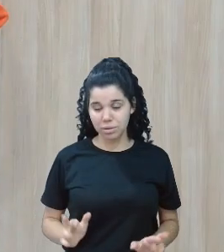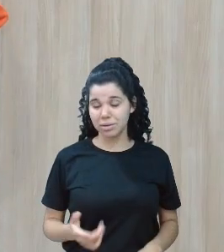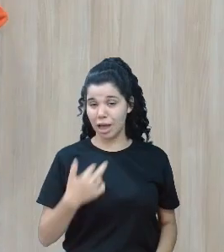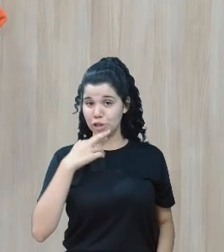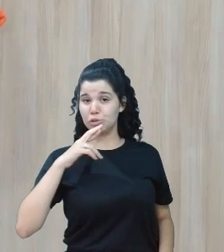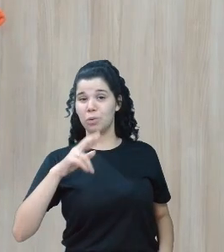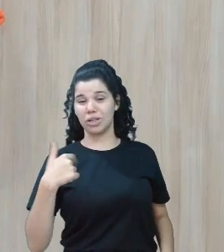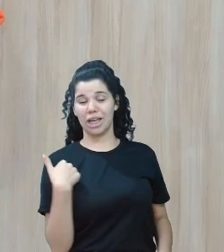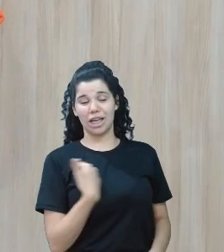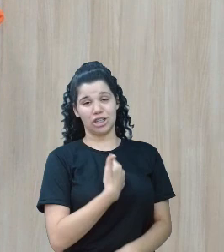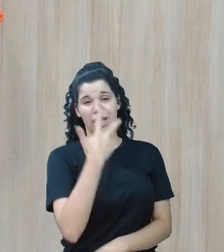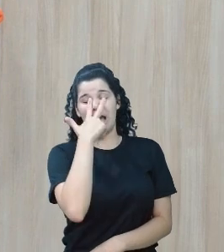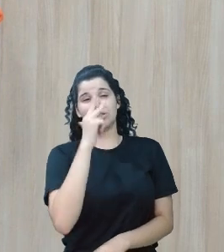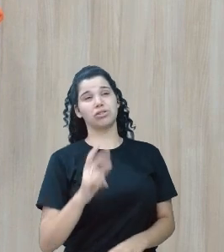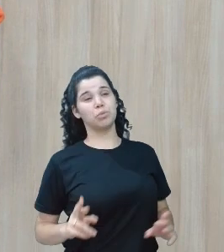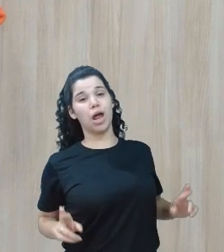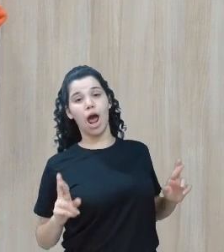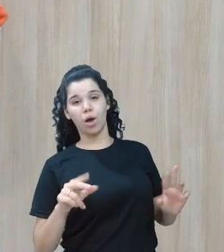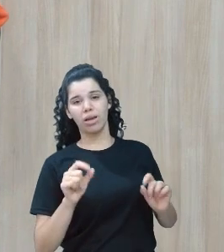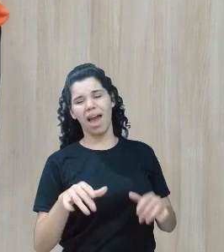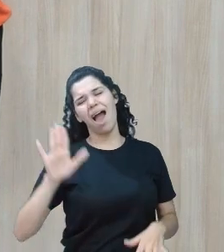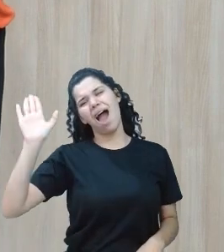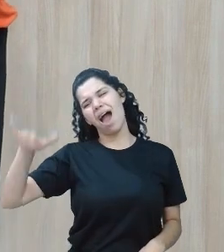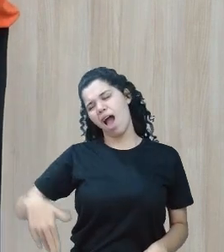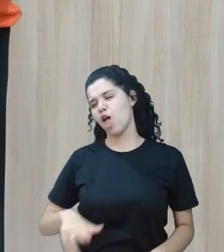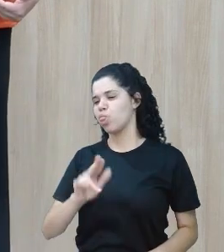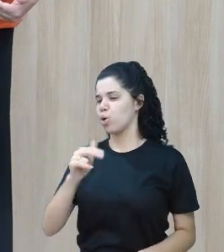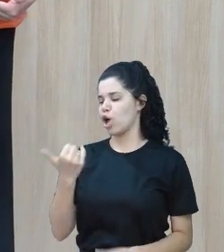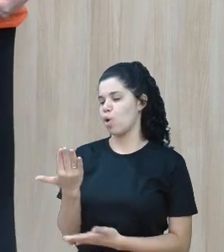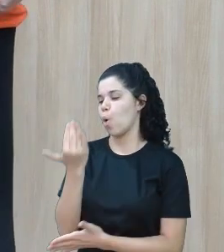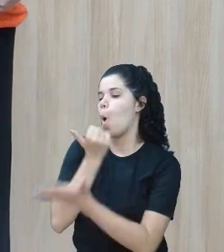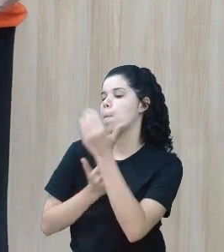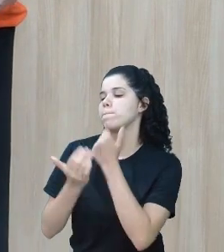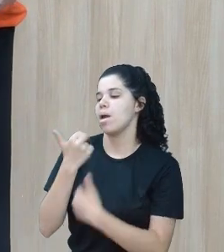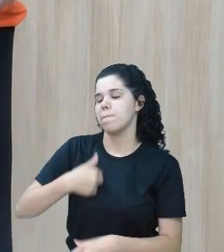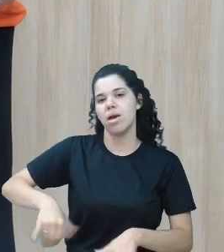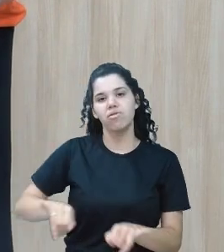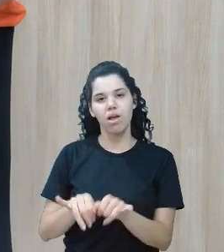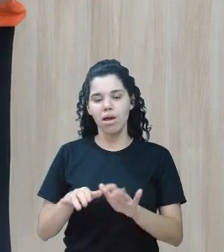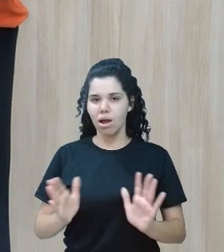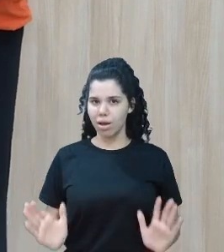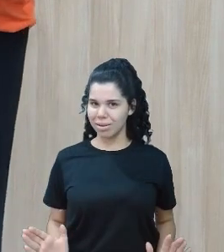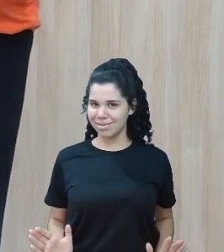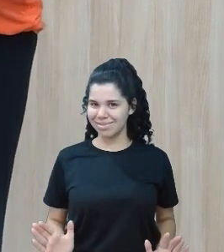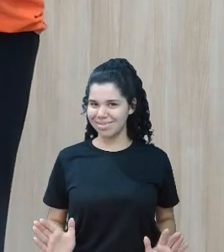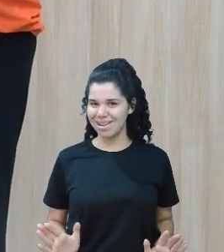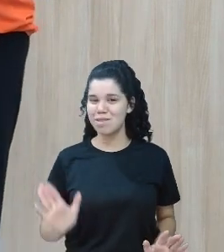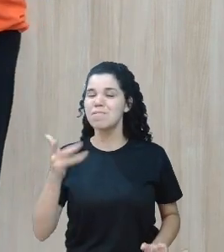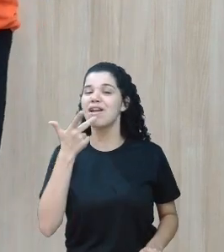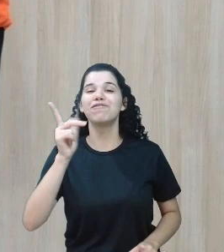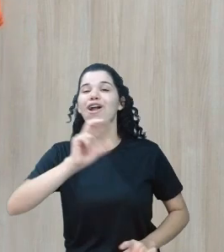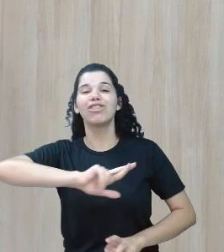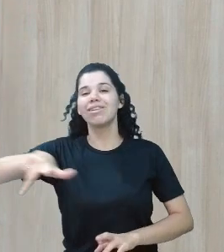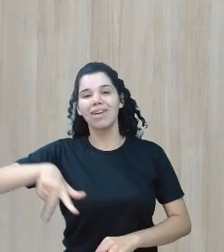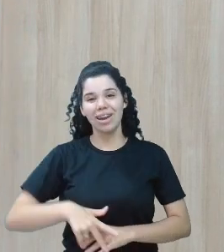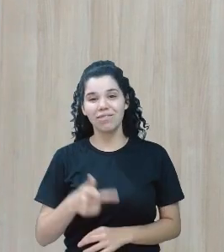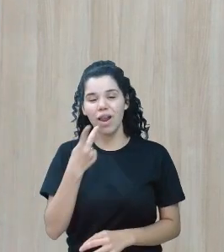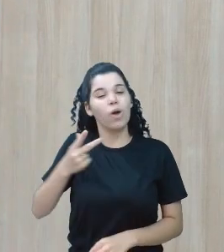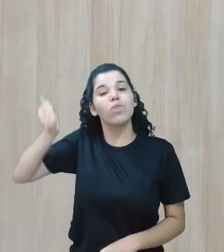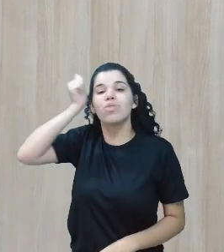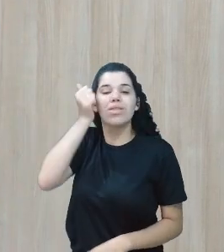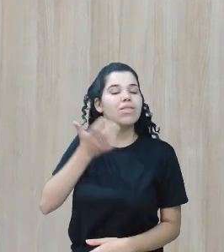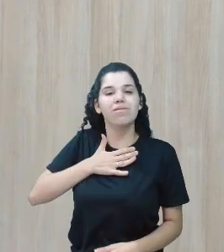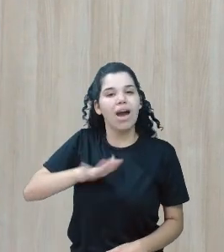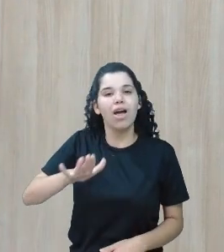esperaria, que a gente poderia esperar, era ela dizer assim: nunca mais eu saio da dieta. Mas quando ela diz: nunca mais me